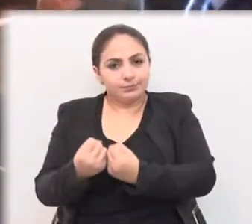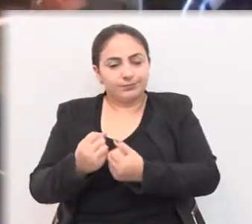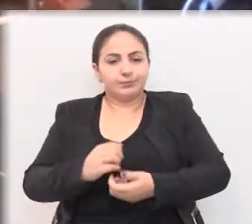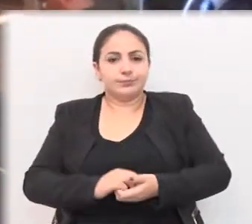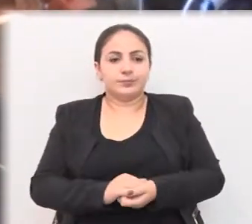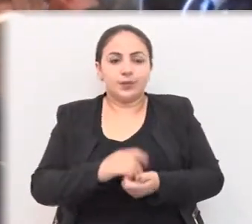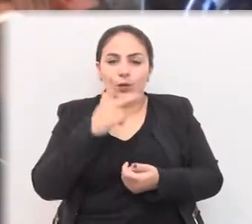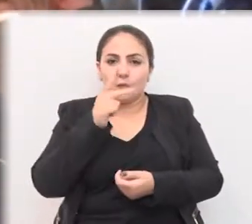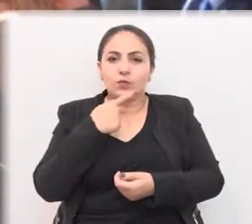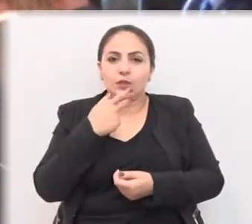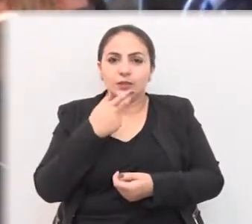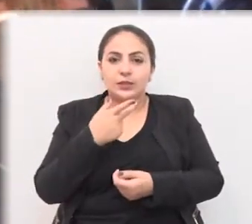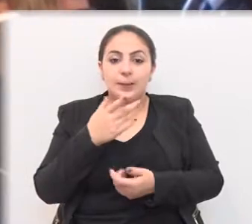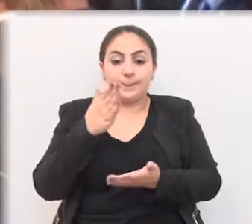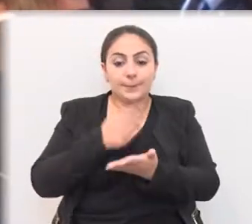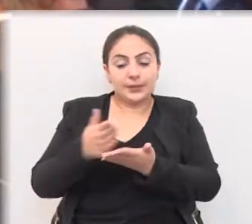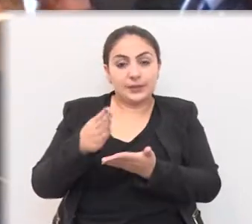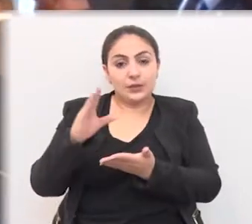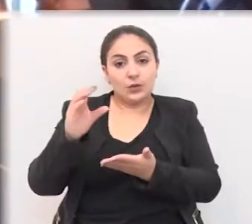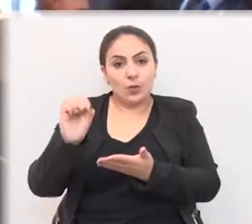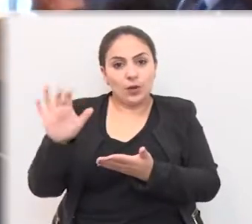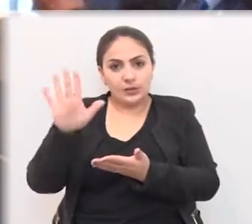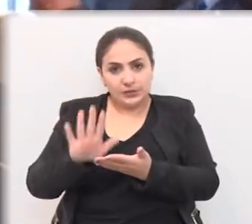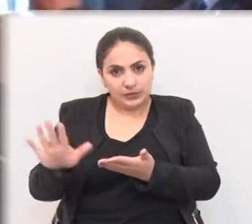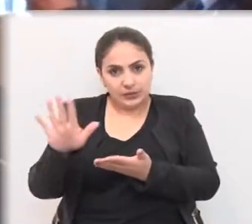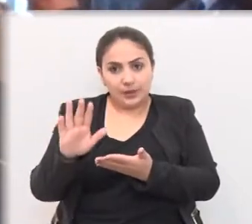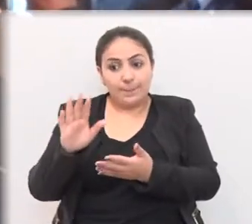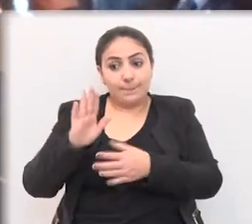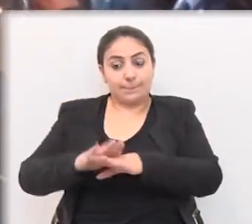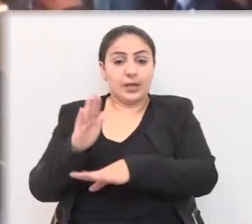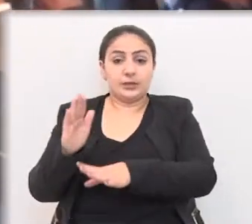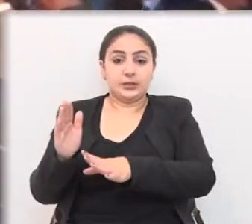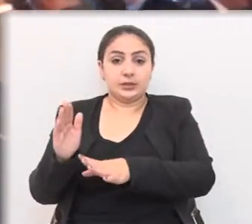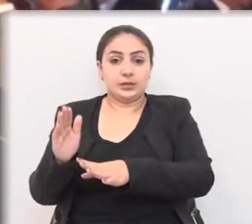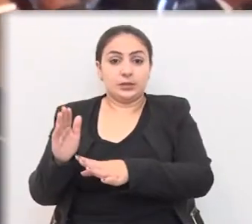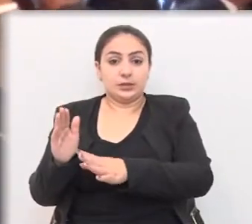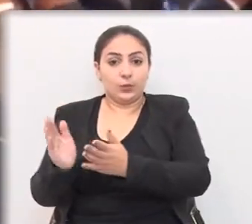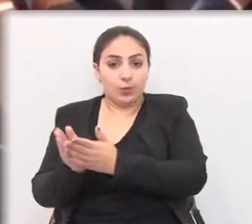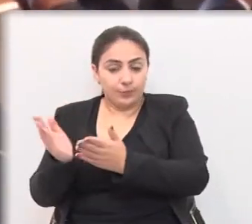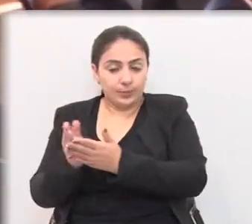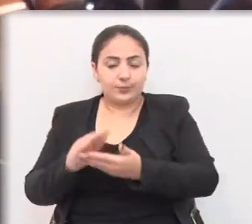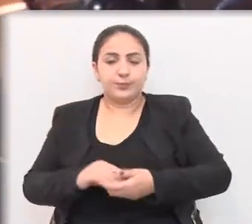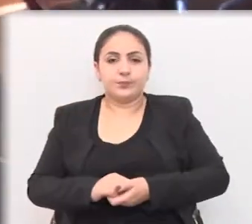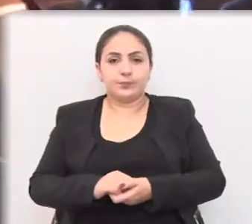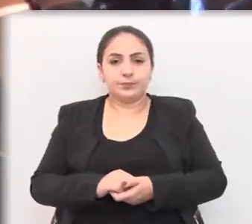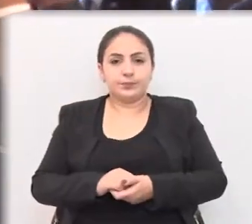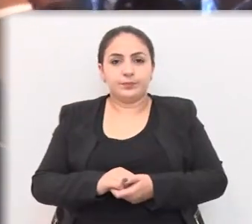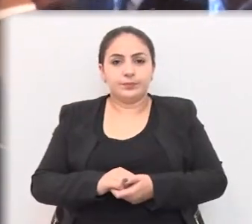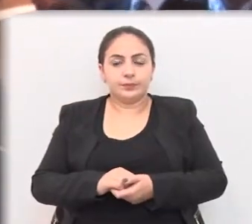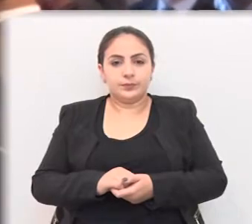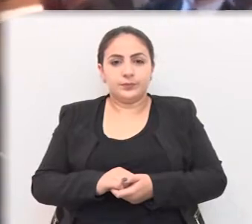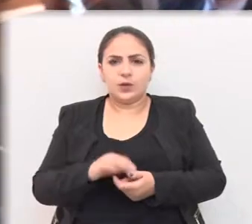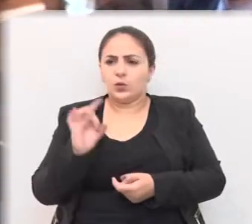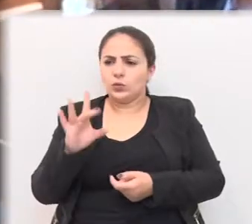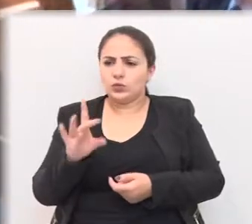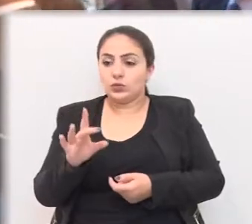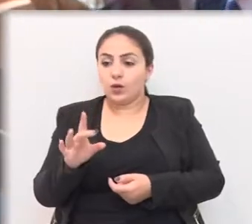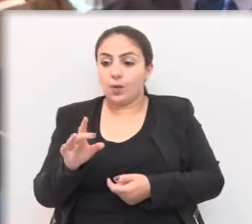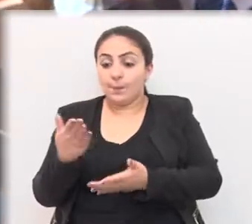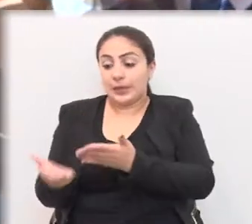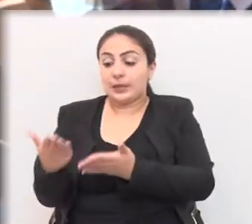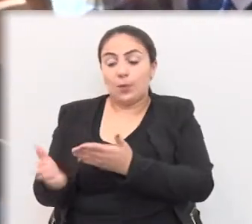reforçada. Como eu disse, a metade oeste do Rio Grande do Sul é a que mais empobreceu, né? É a metade, não só que